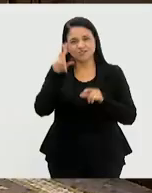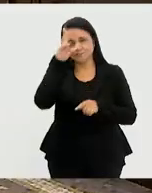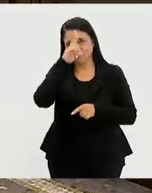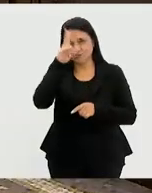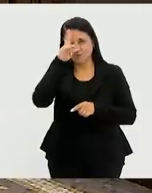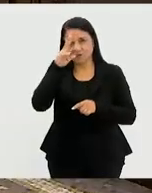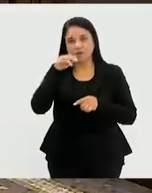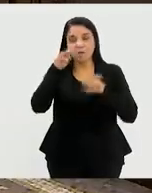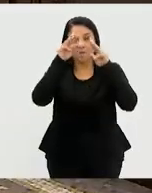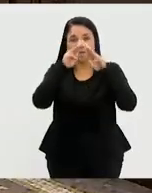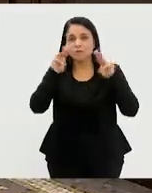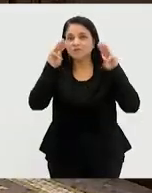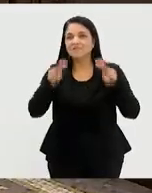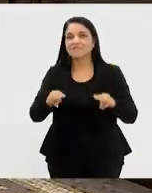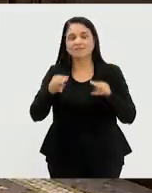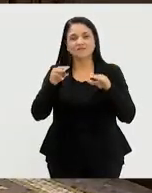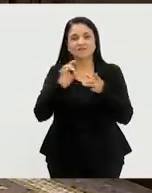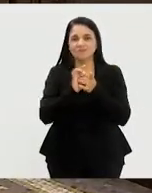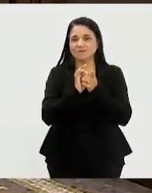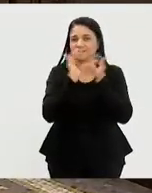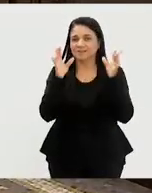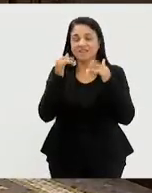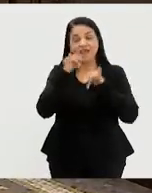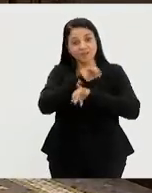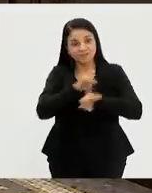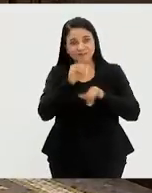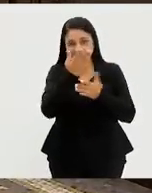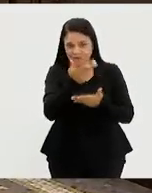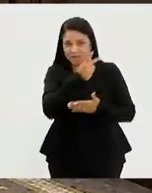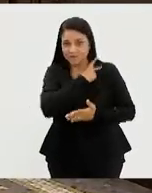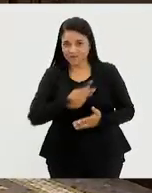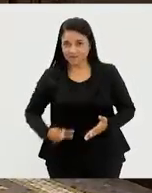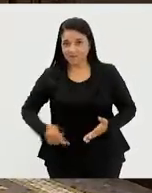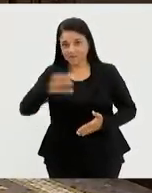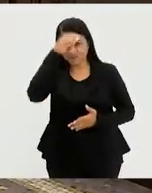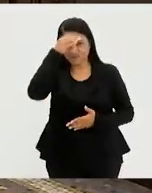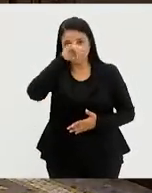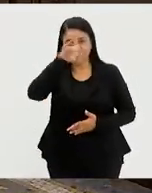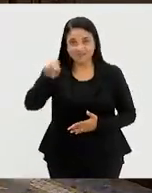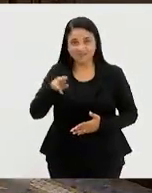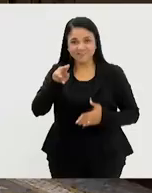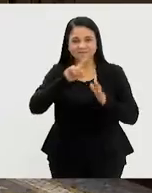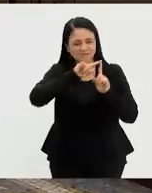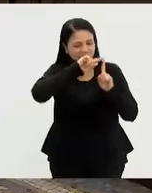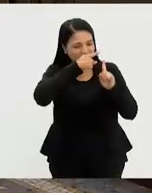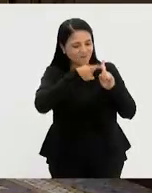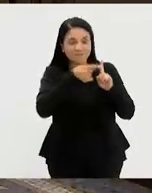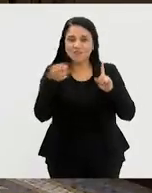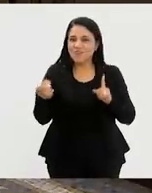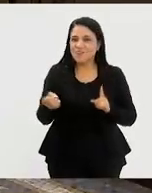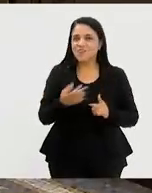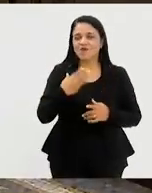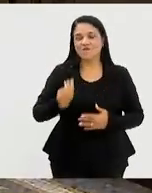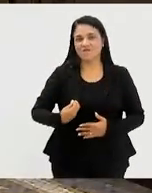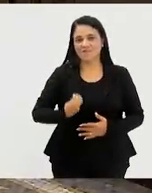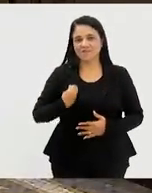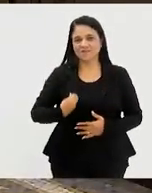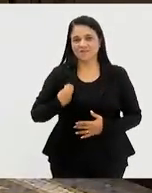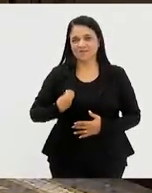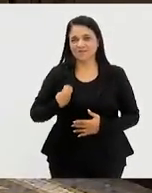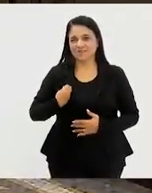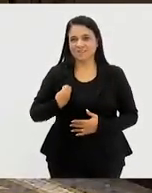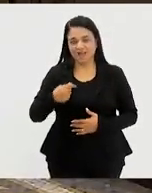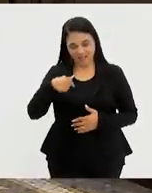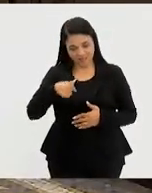Democracia ser anunciada por vossa excelência que estou gerando uma nova vida hoje aqui batem Dois